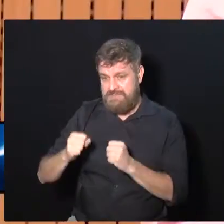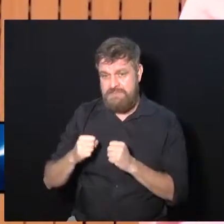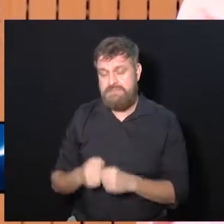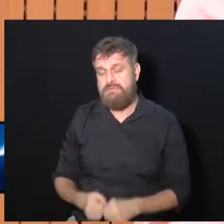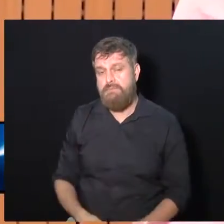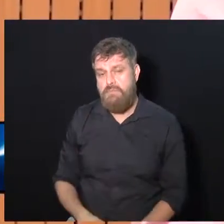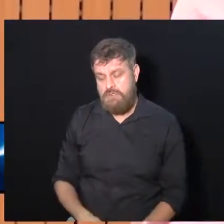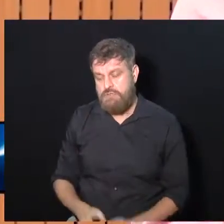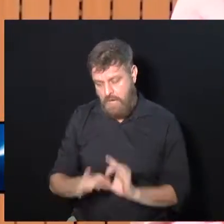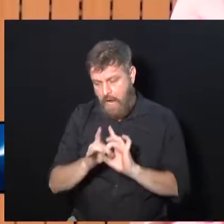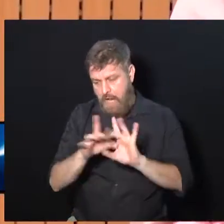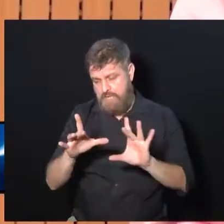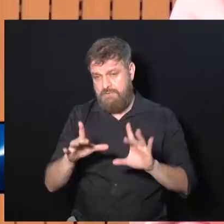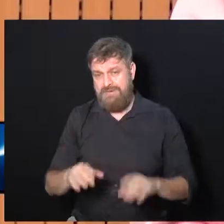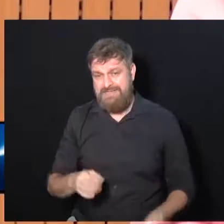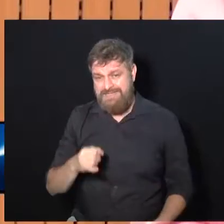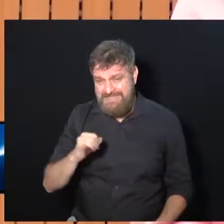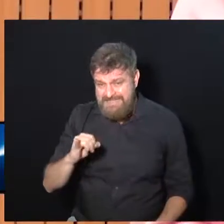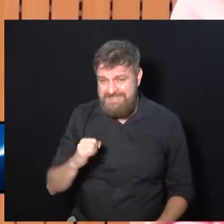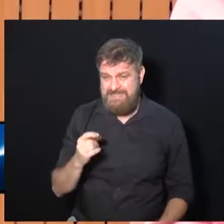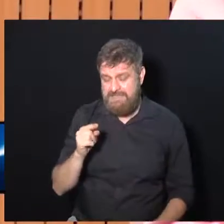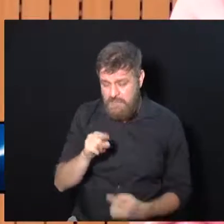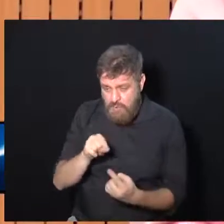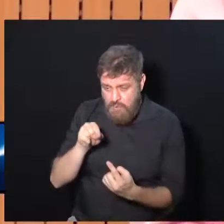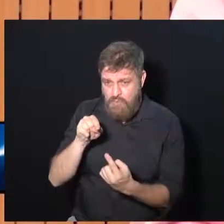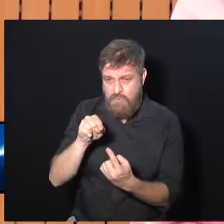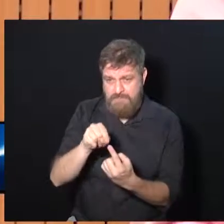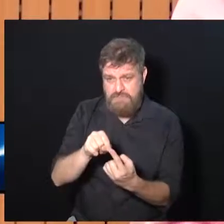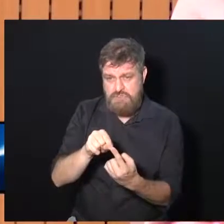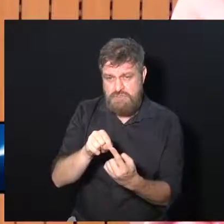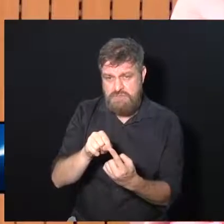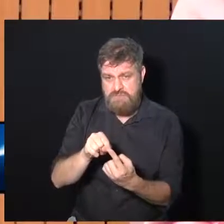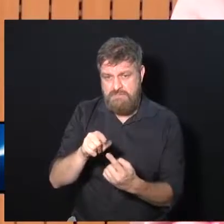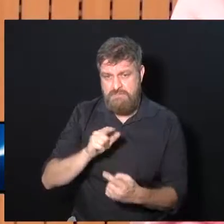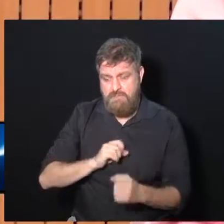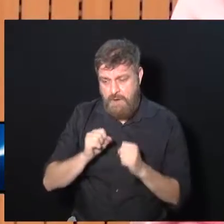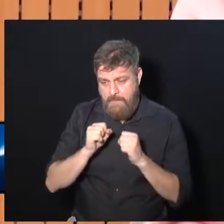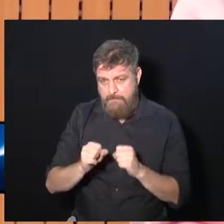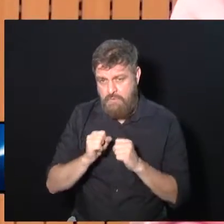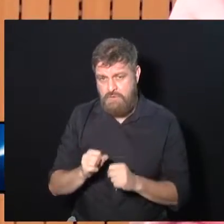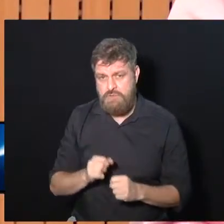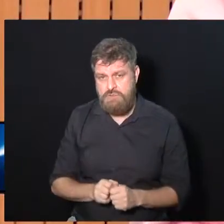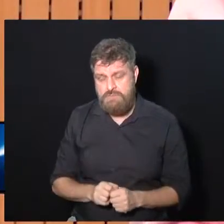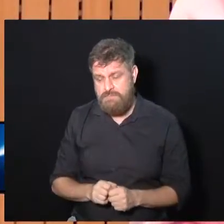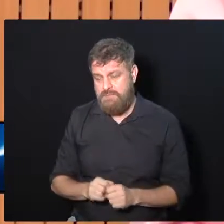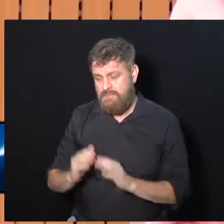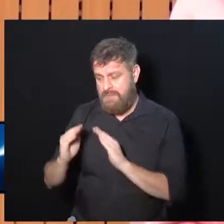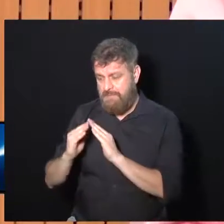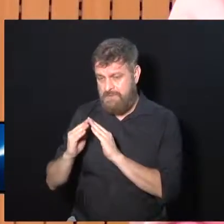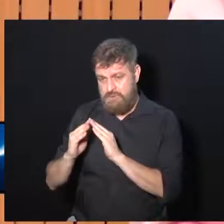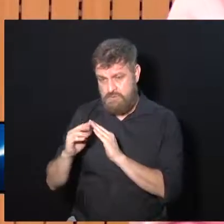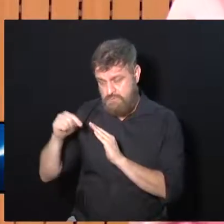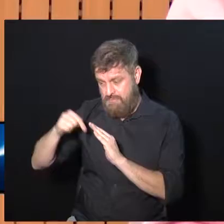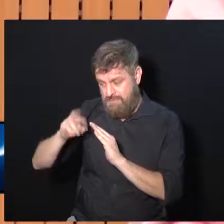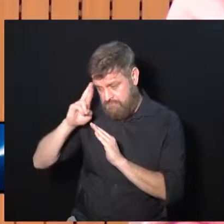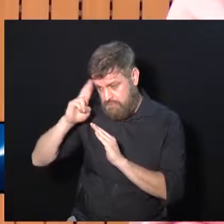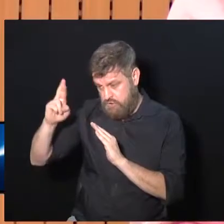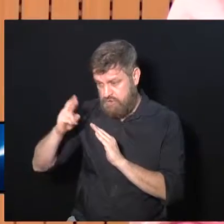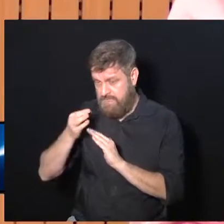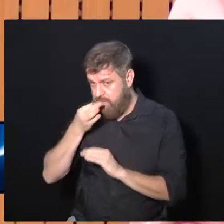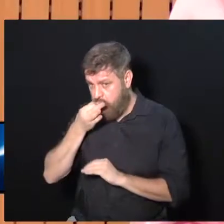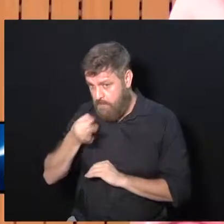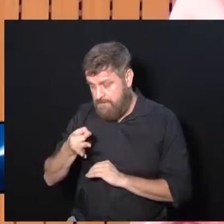particular. Ainda que a intenção seja permitir a manifestação do proprietário, isso traz um problema de